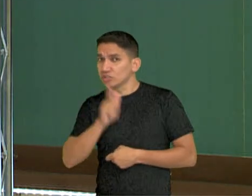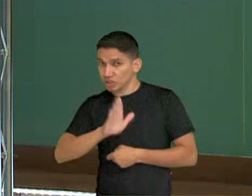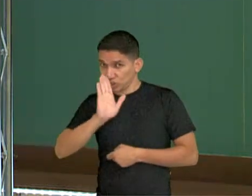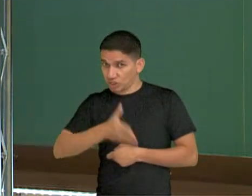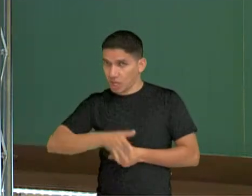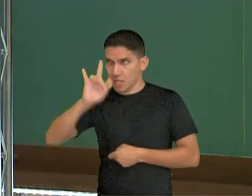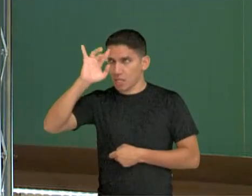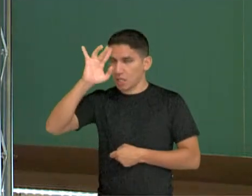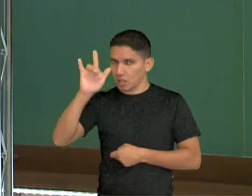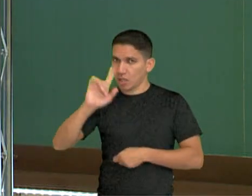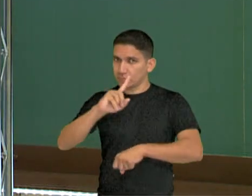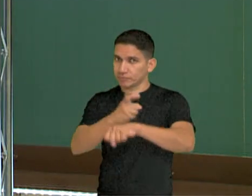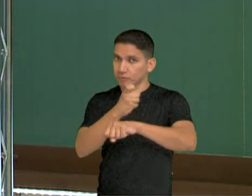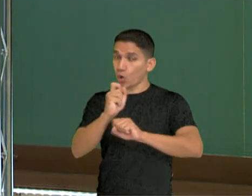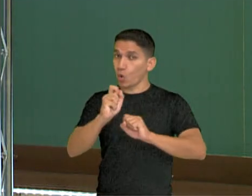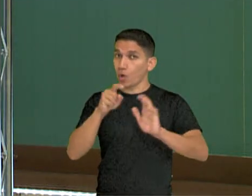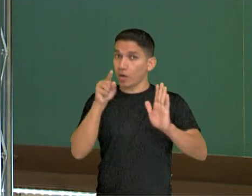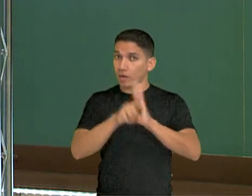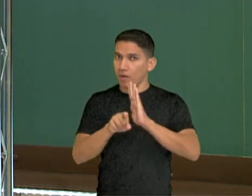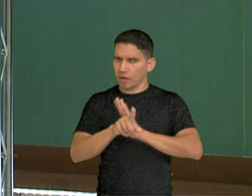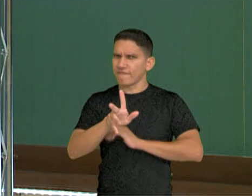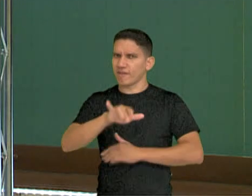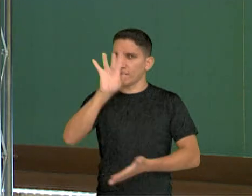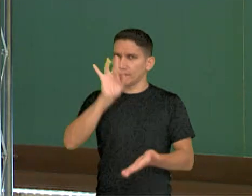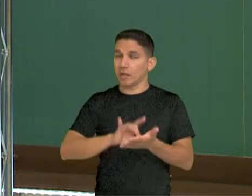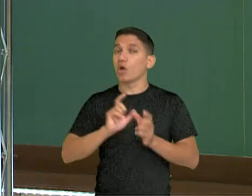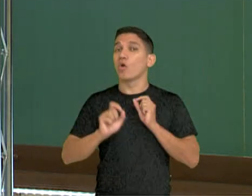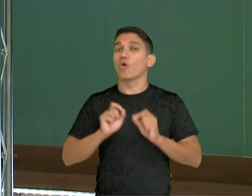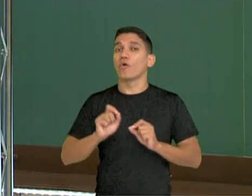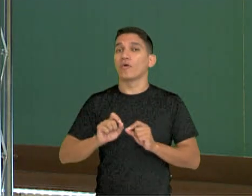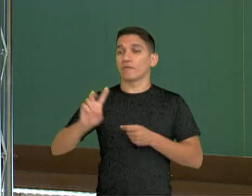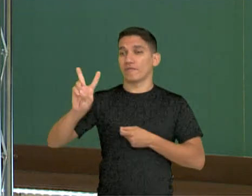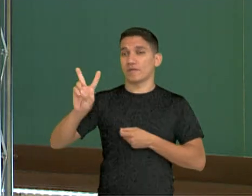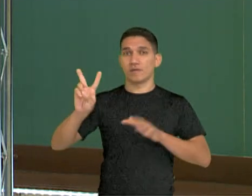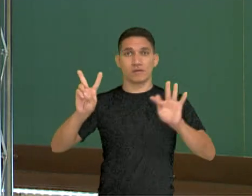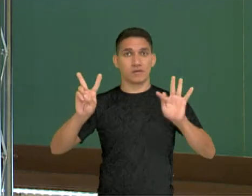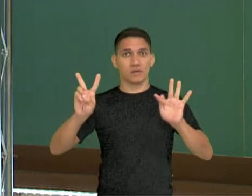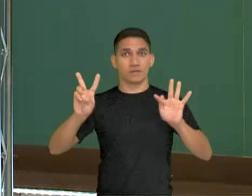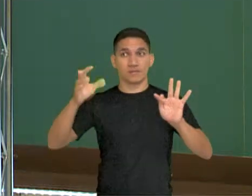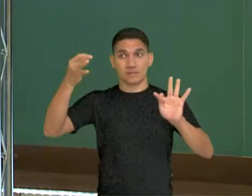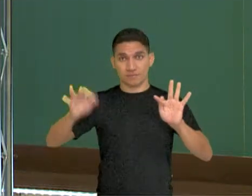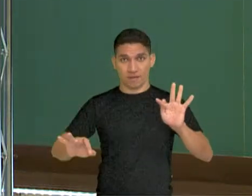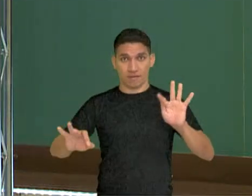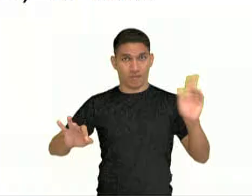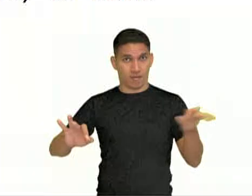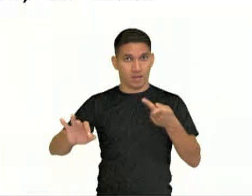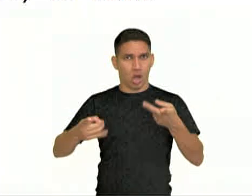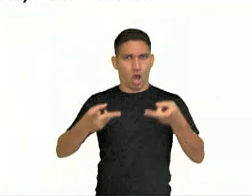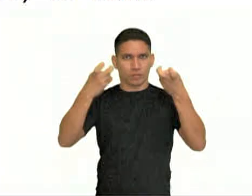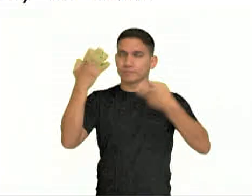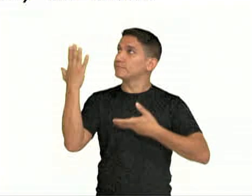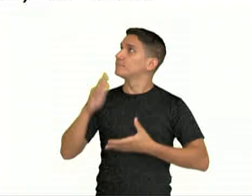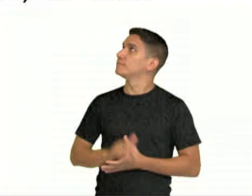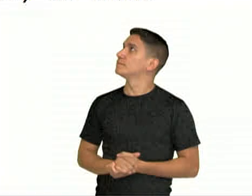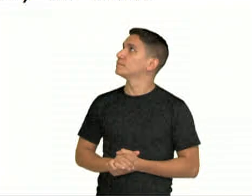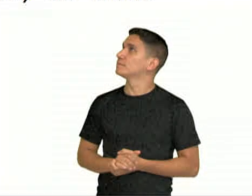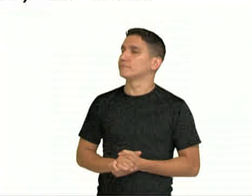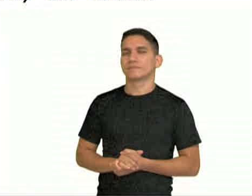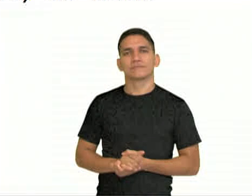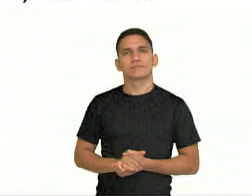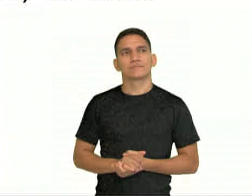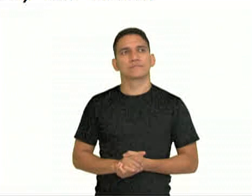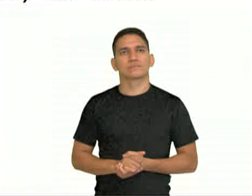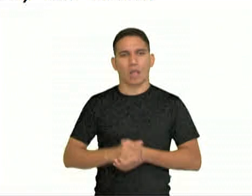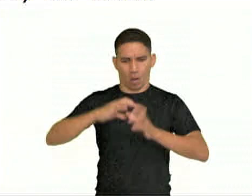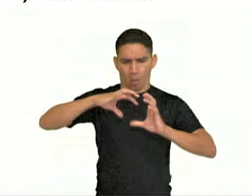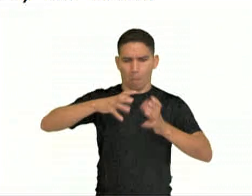parte teórica, eu vou fazer uma questão aqui de verdadeiro e falso com vocês. Acompanhe aqui comigo. Ele diz o seguinte: uma